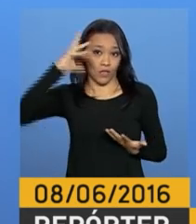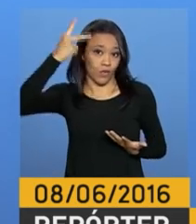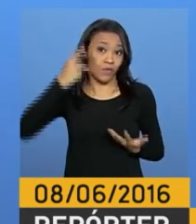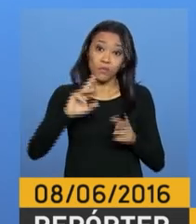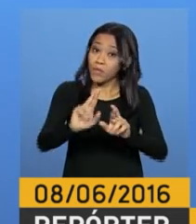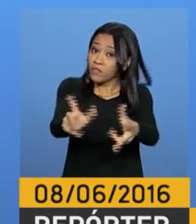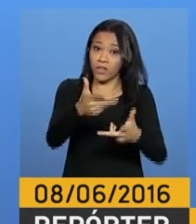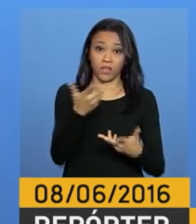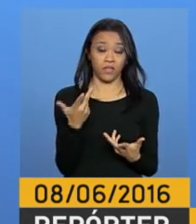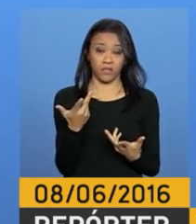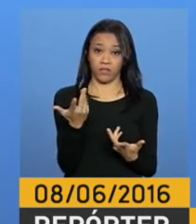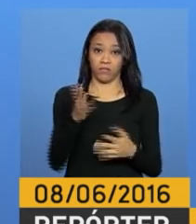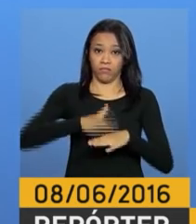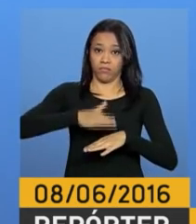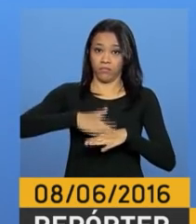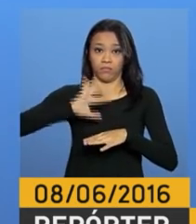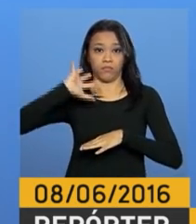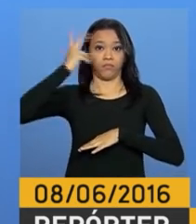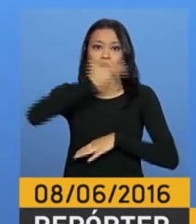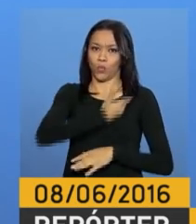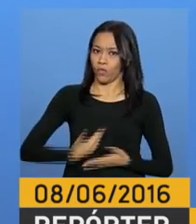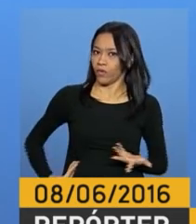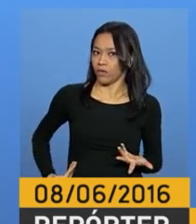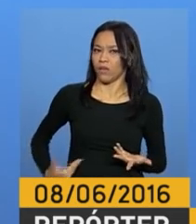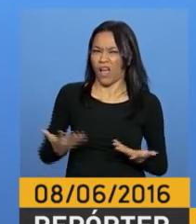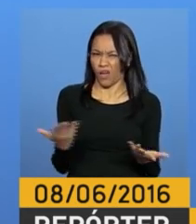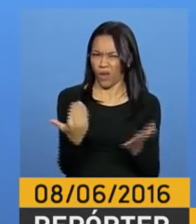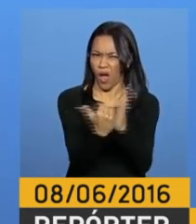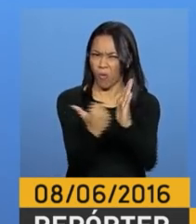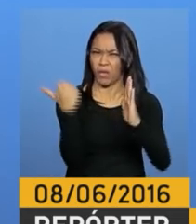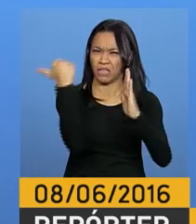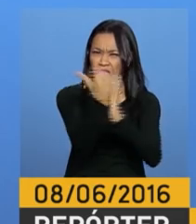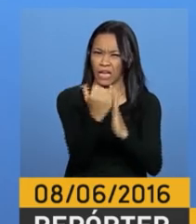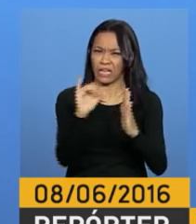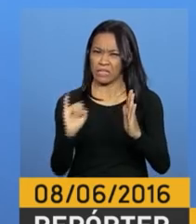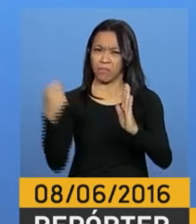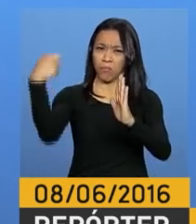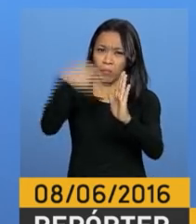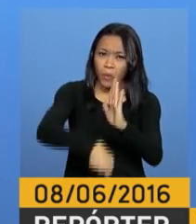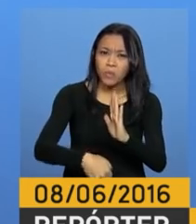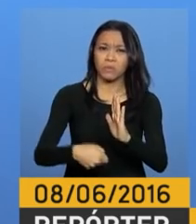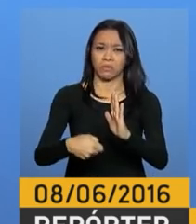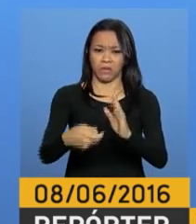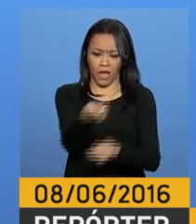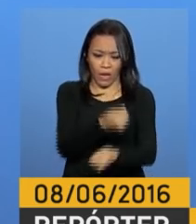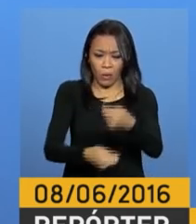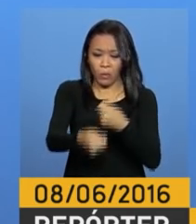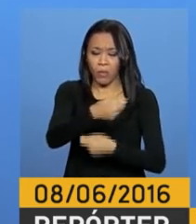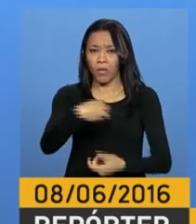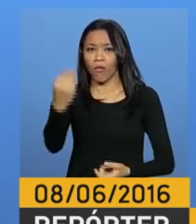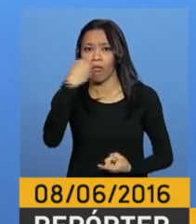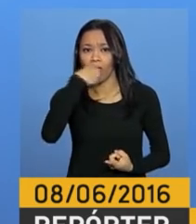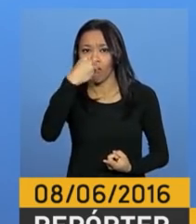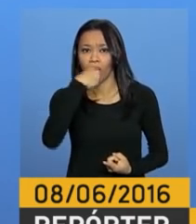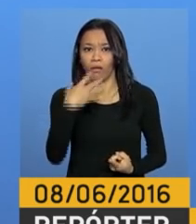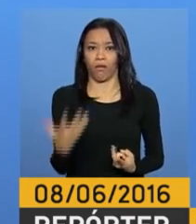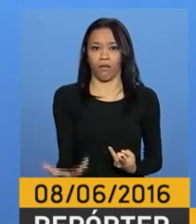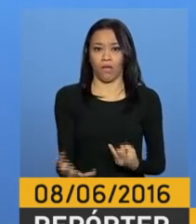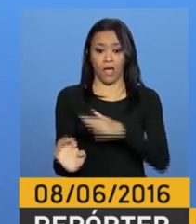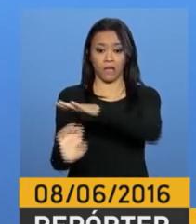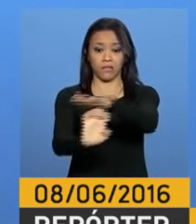é diferente o governo agora aumentar impostos no momento que a economia está enfraquecida as empresas